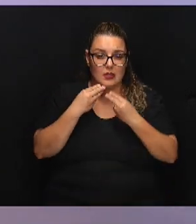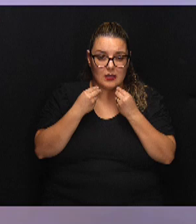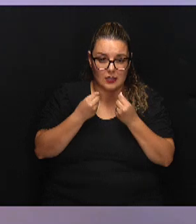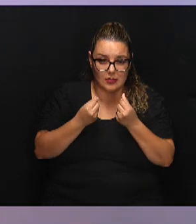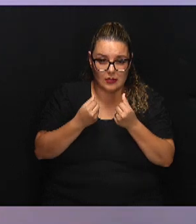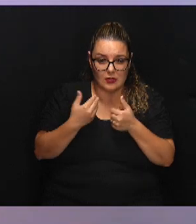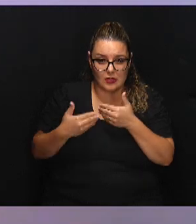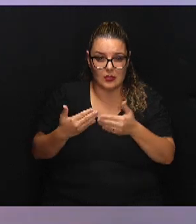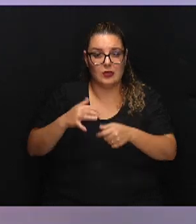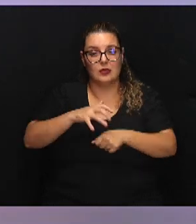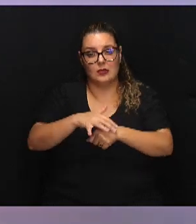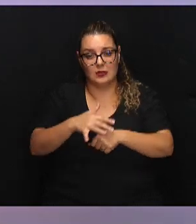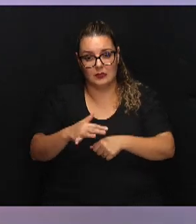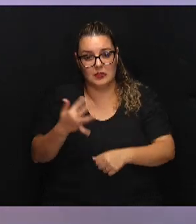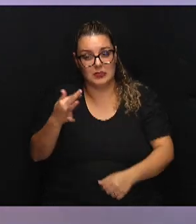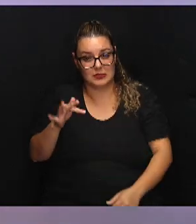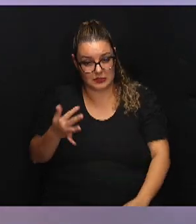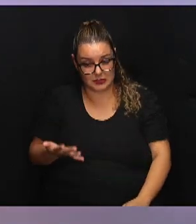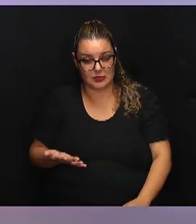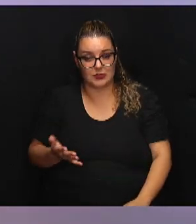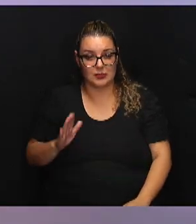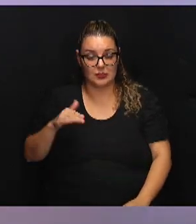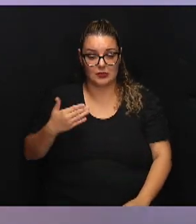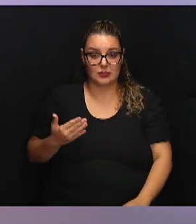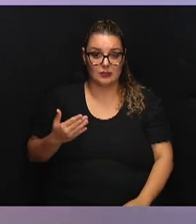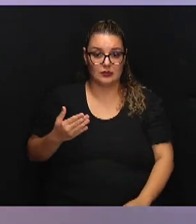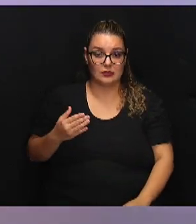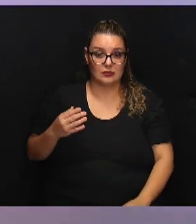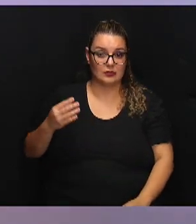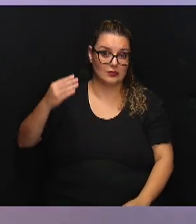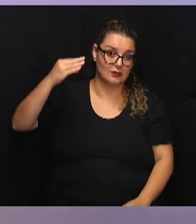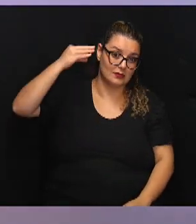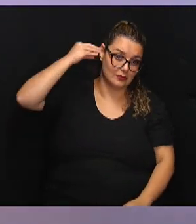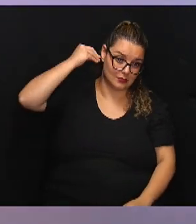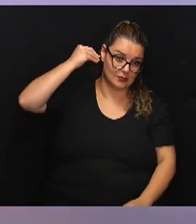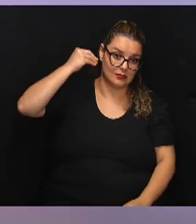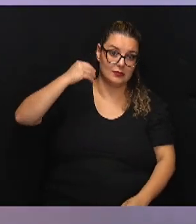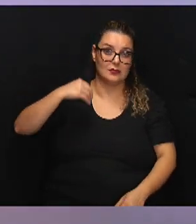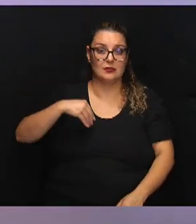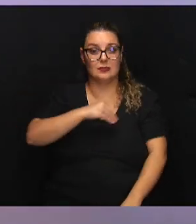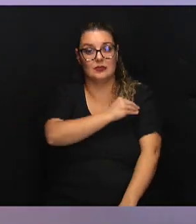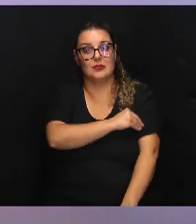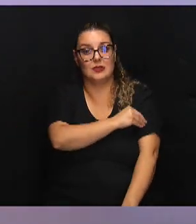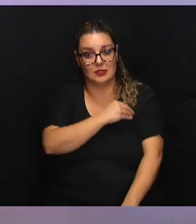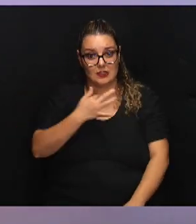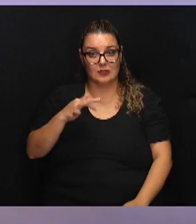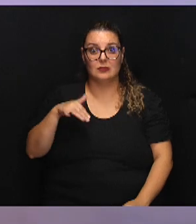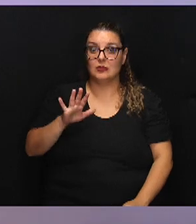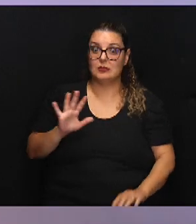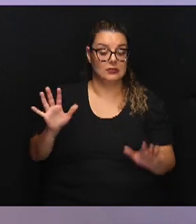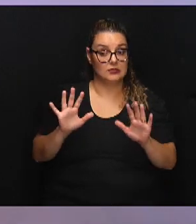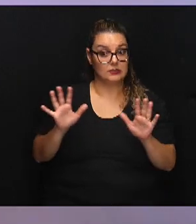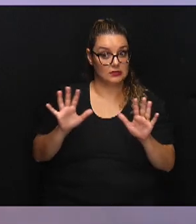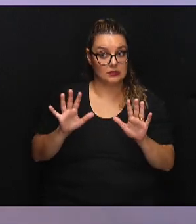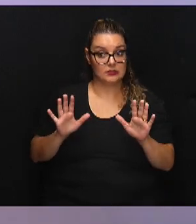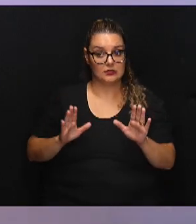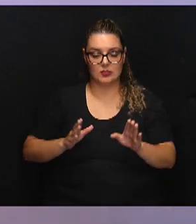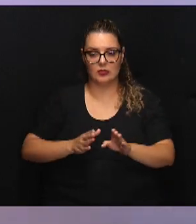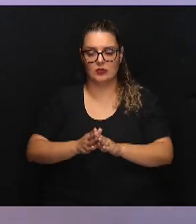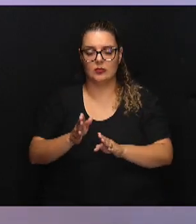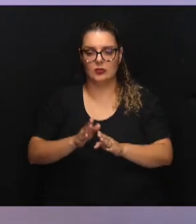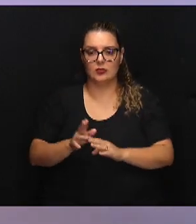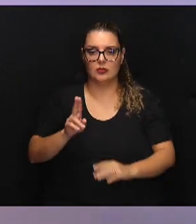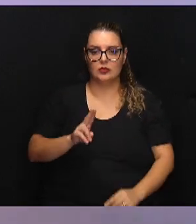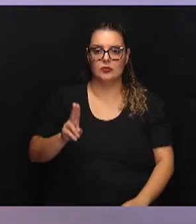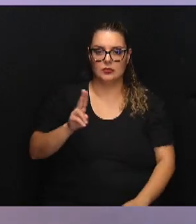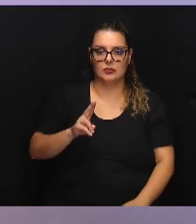processo inflamatório ali. Então, quando você pinga o álcool, vai agredir e machuca mais ainda. Então, a gente não orienta o uso de